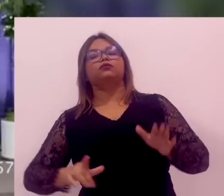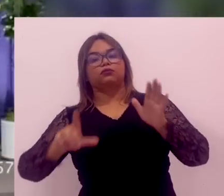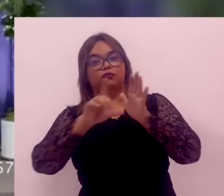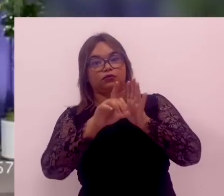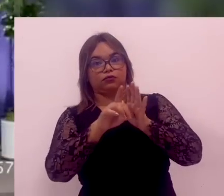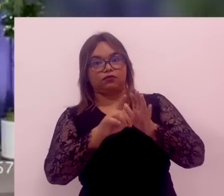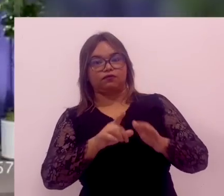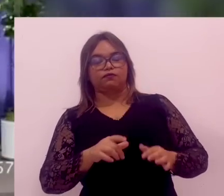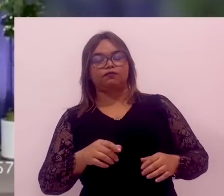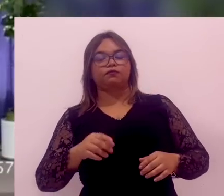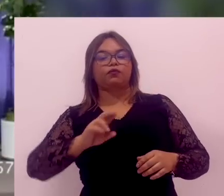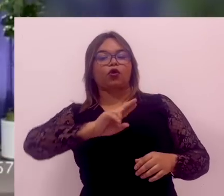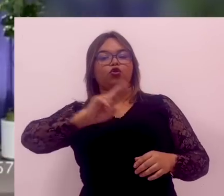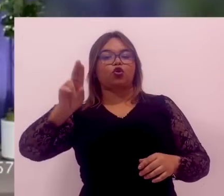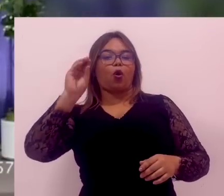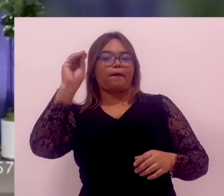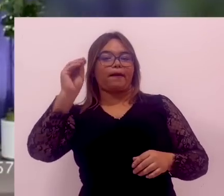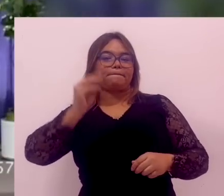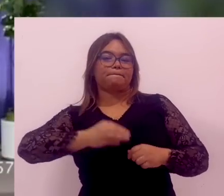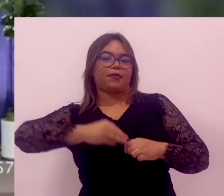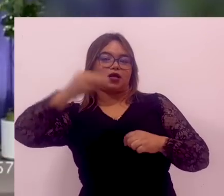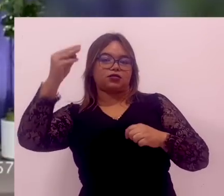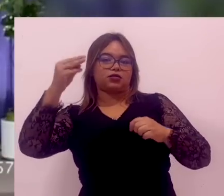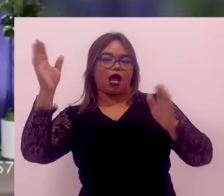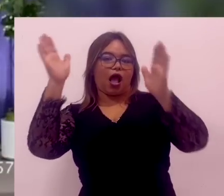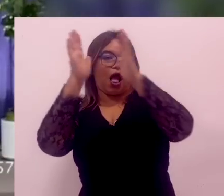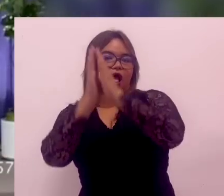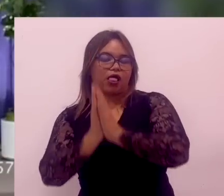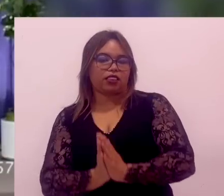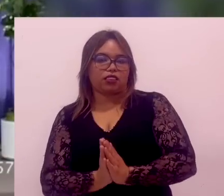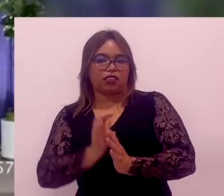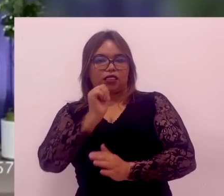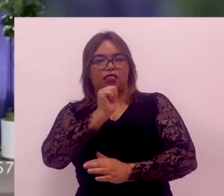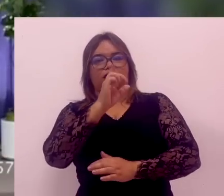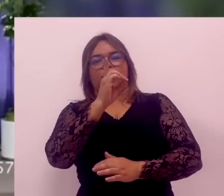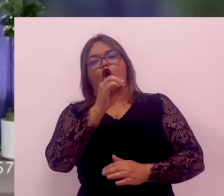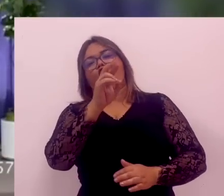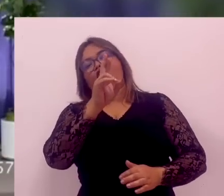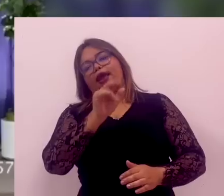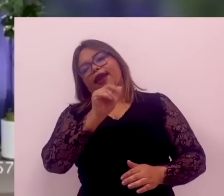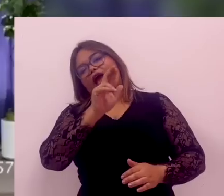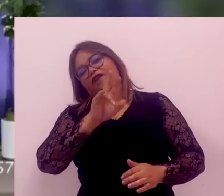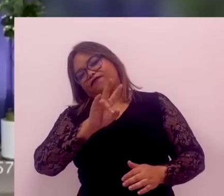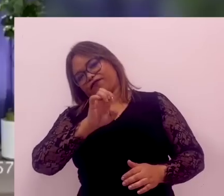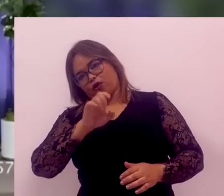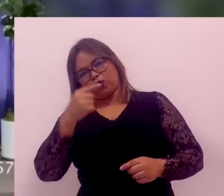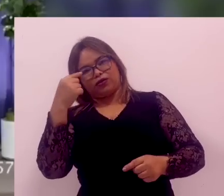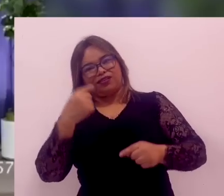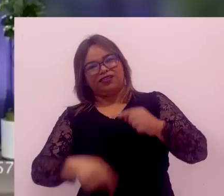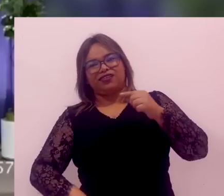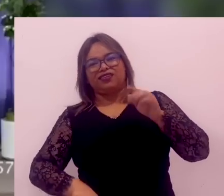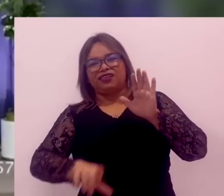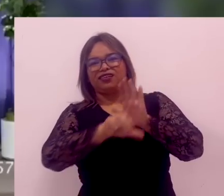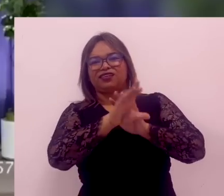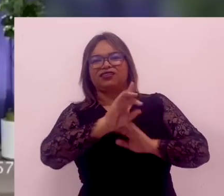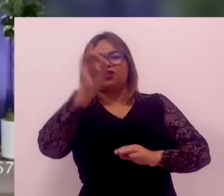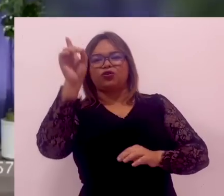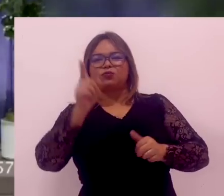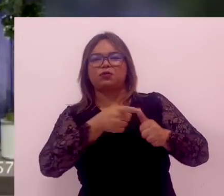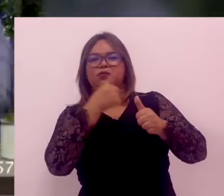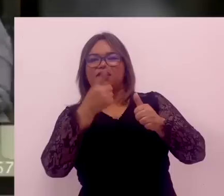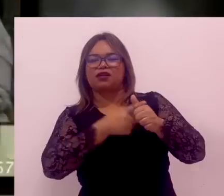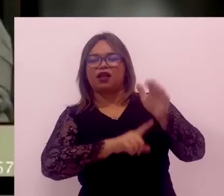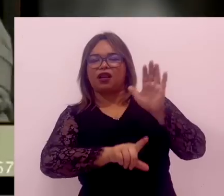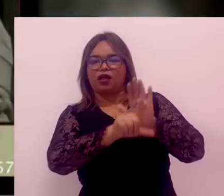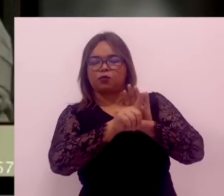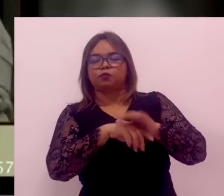mestre adorável. Isso viola o primeiro mandamento. A sede do Conselho Supremo, do rito escocês da